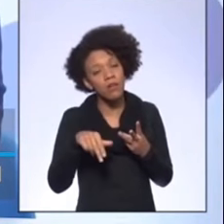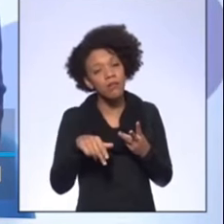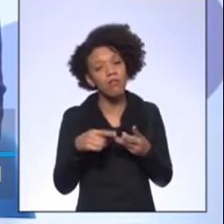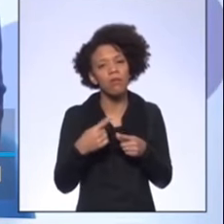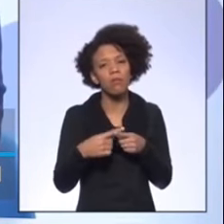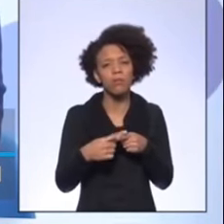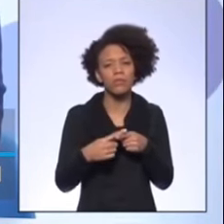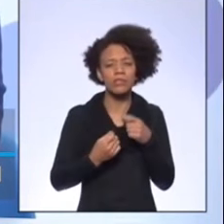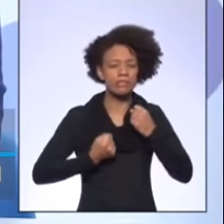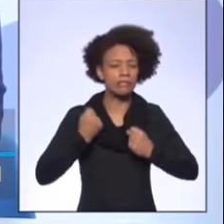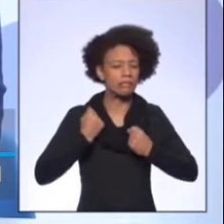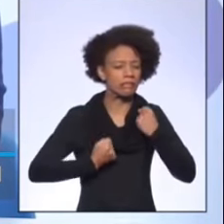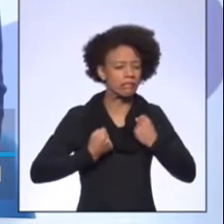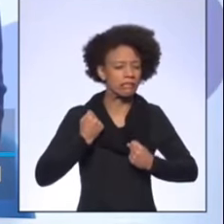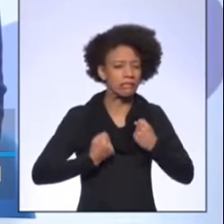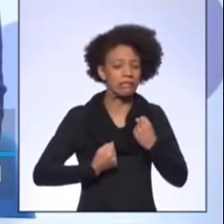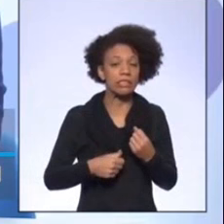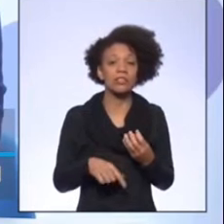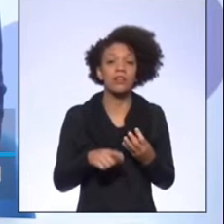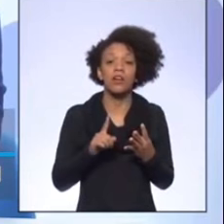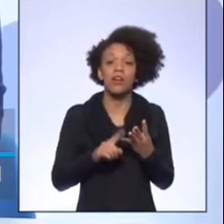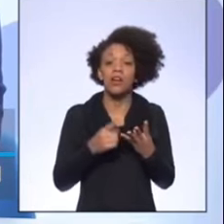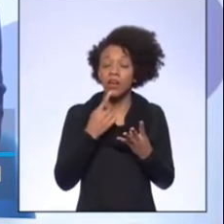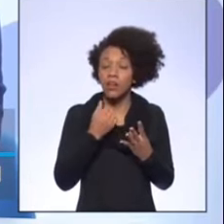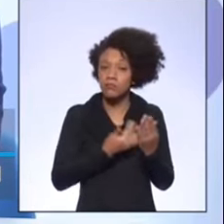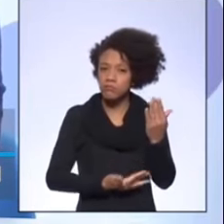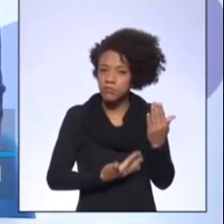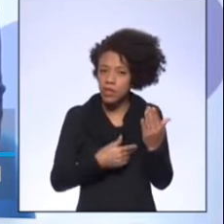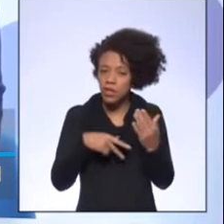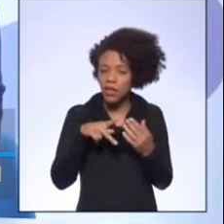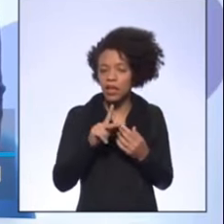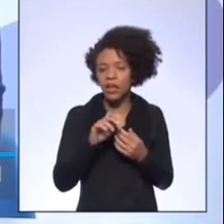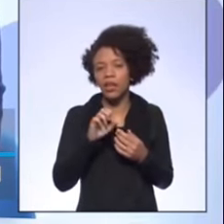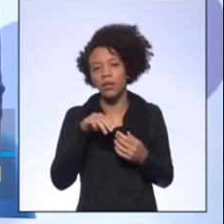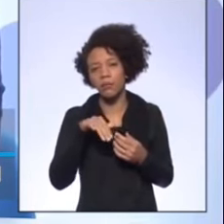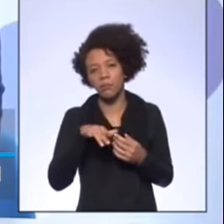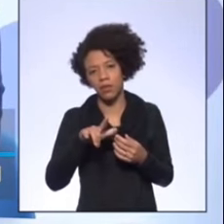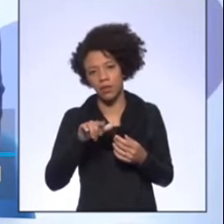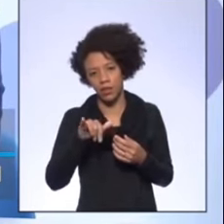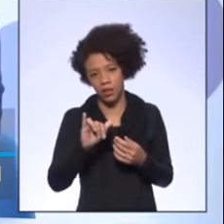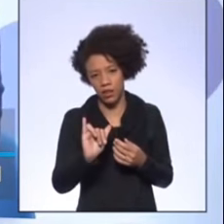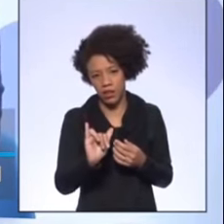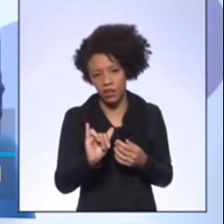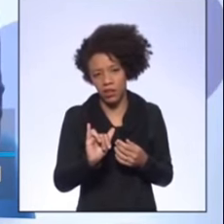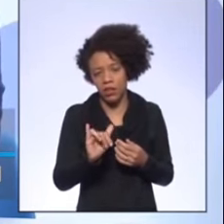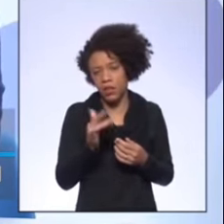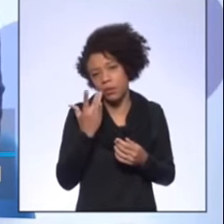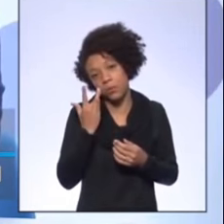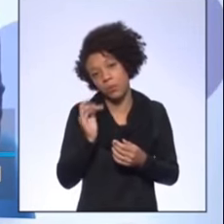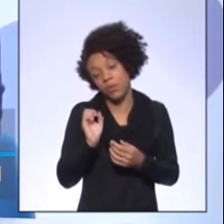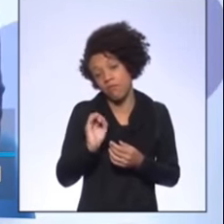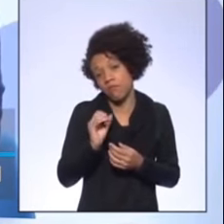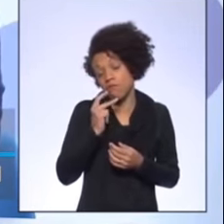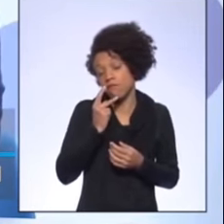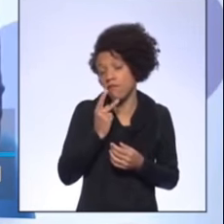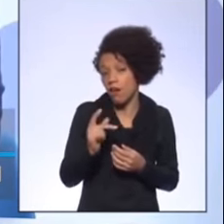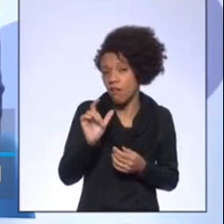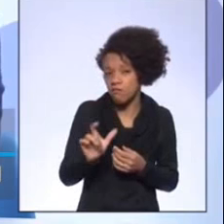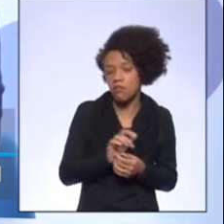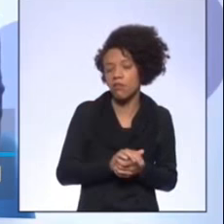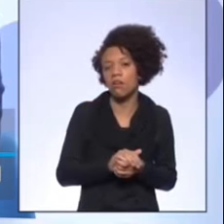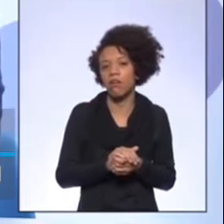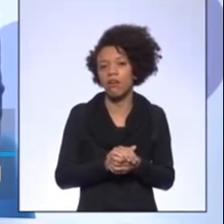aqui alguns falando sobre o sangue também, como a Kemily. Não sei se é assim que fala, a Kemily. A Kemily disse que é